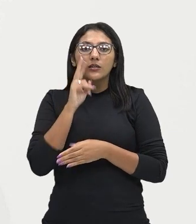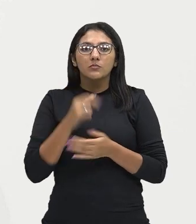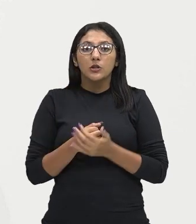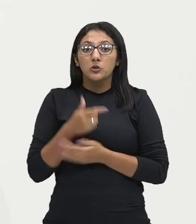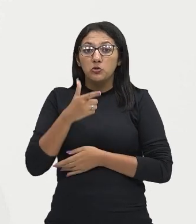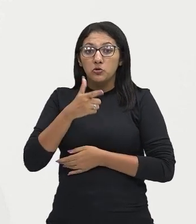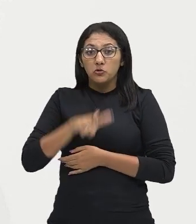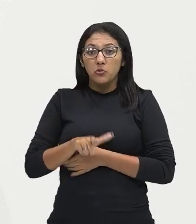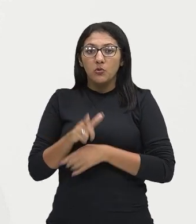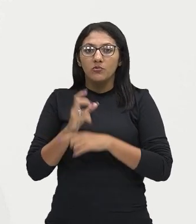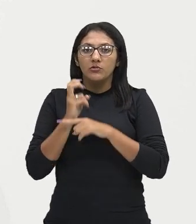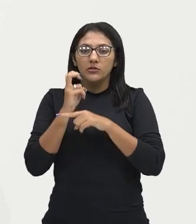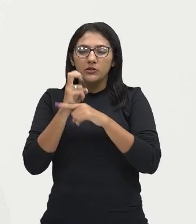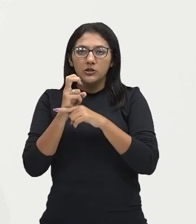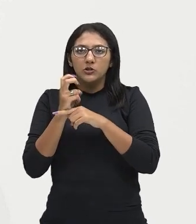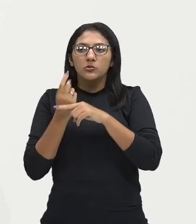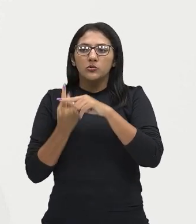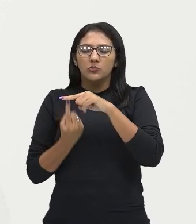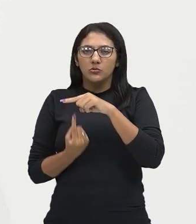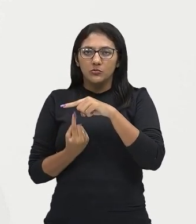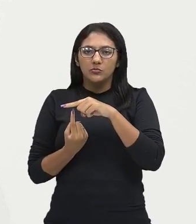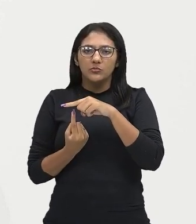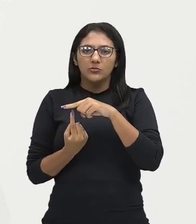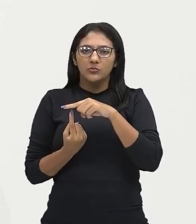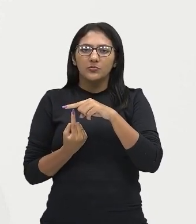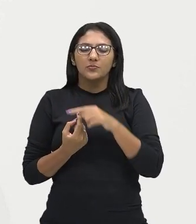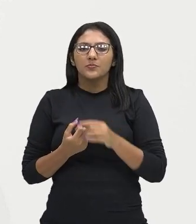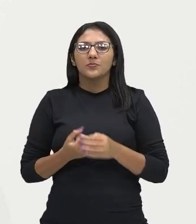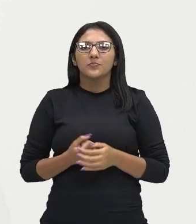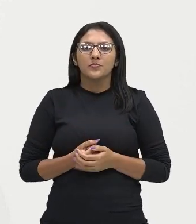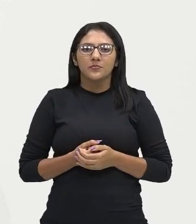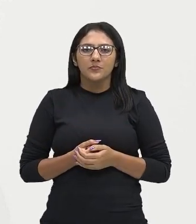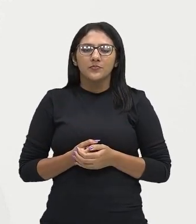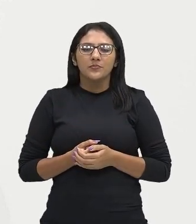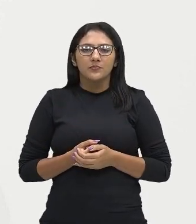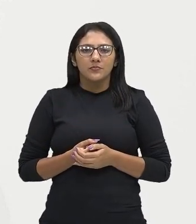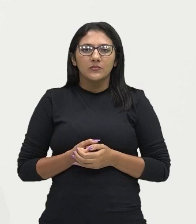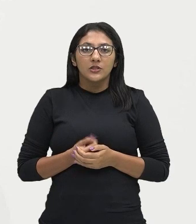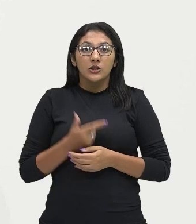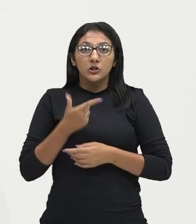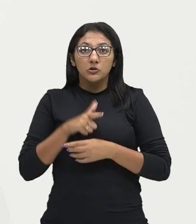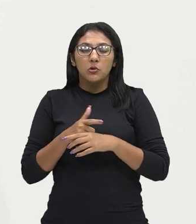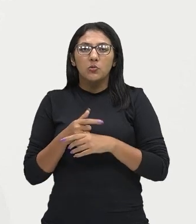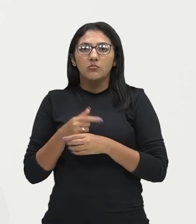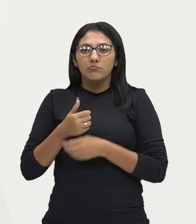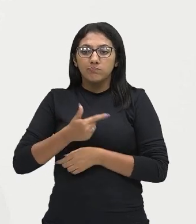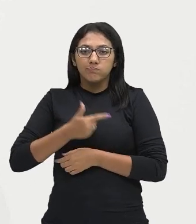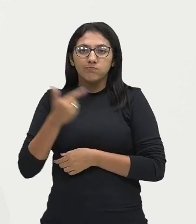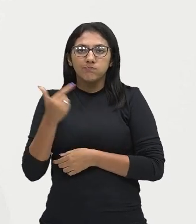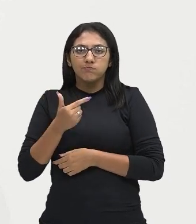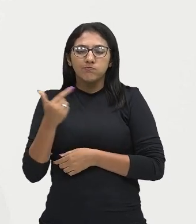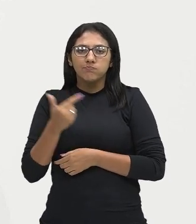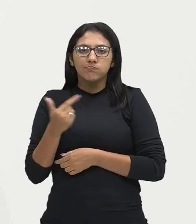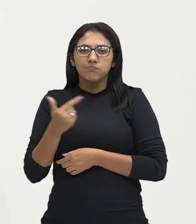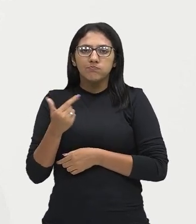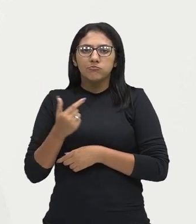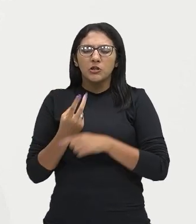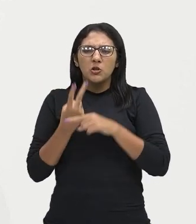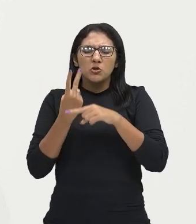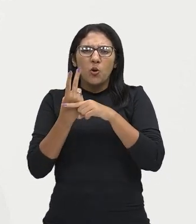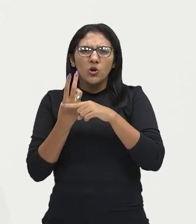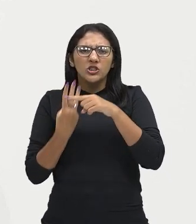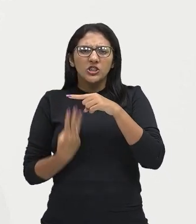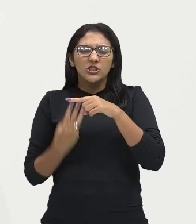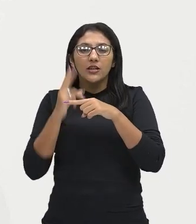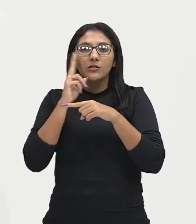primeira. A primeira, 5 sobre 1. Multiplique pelo inverso da segunda. A segunda, pessoal, é 2/3. Está